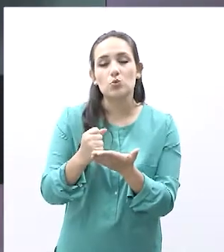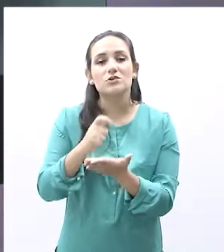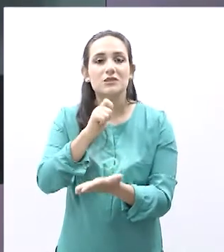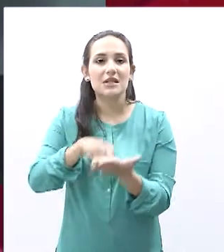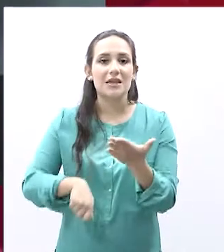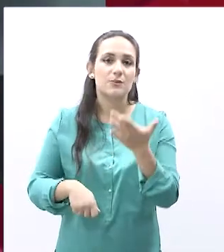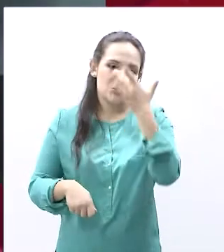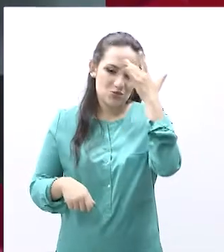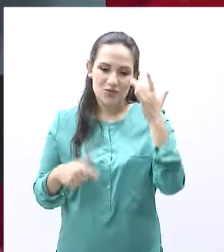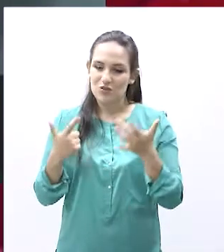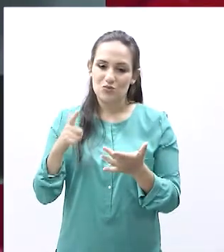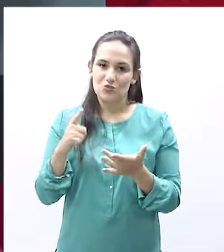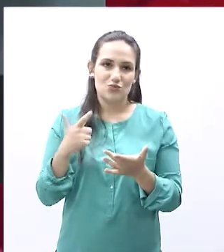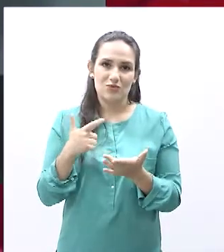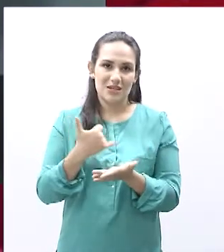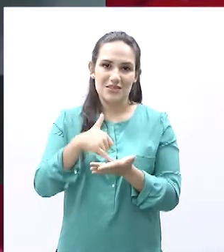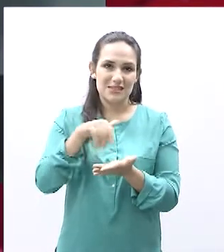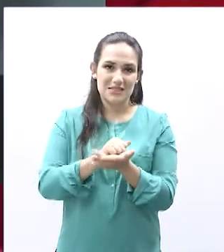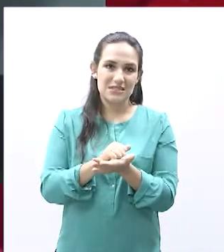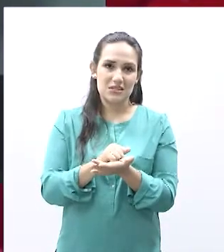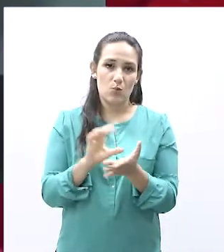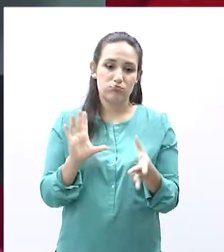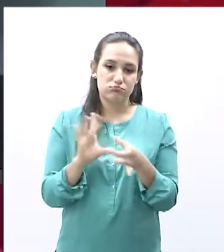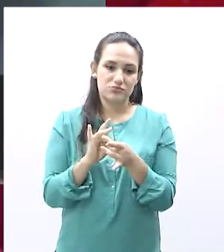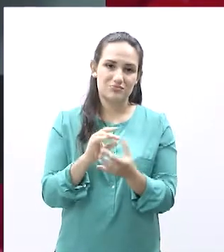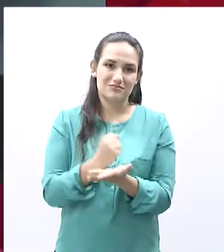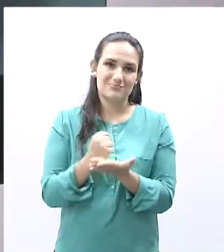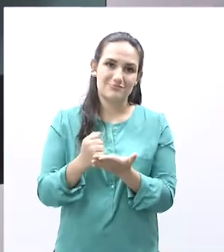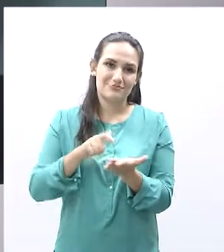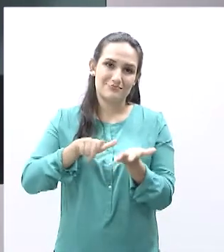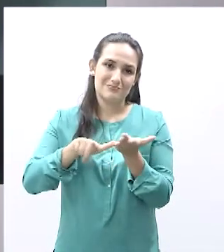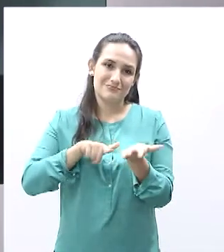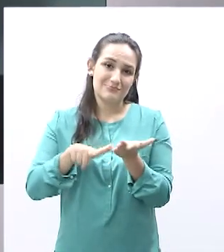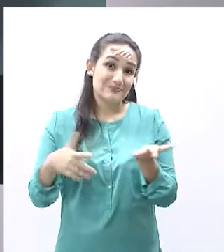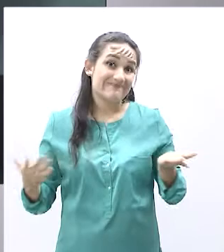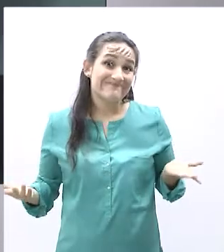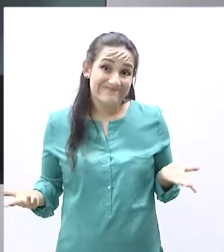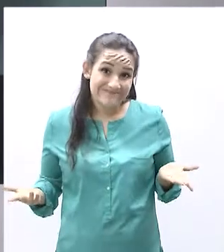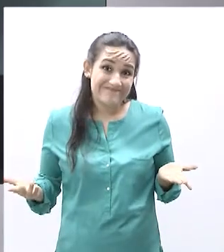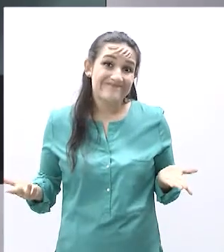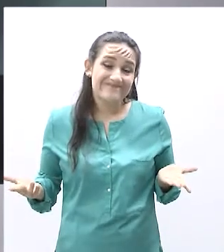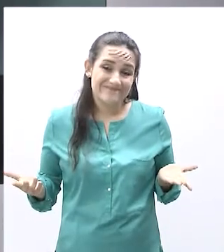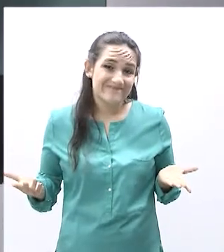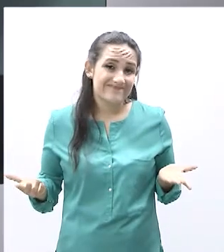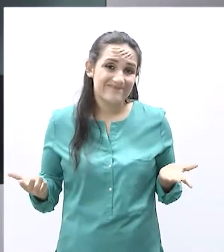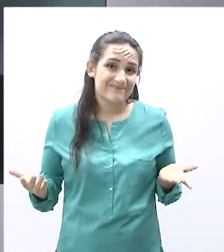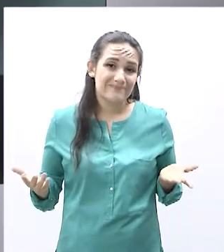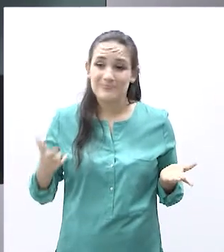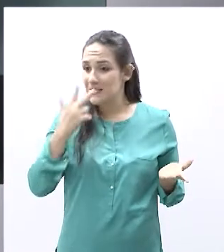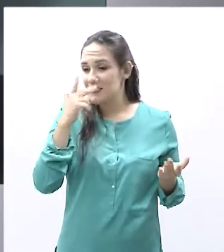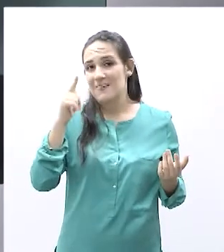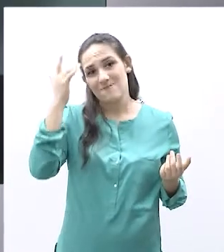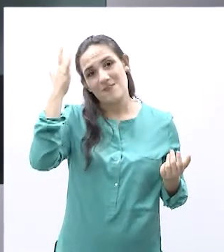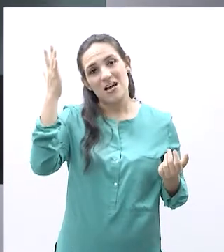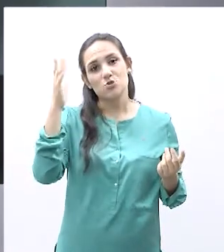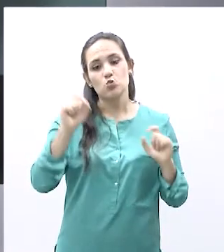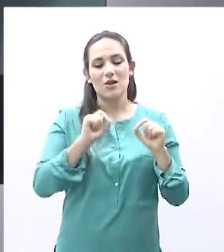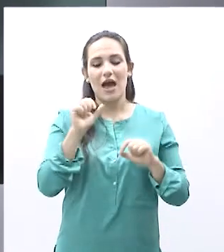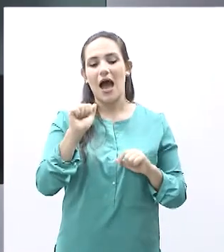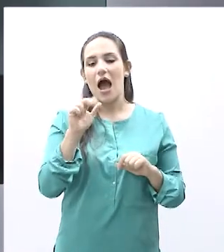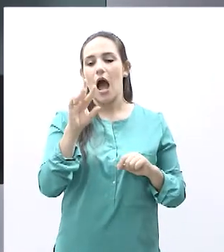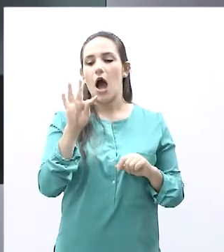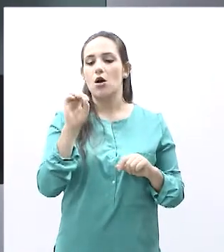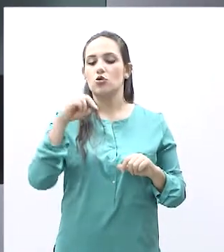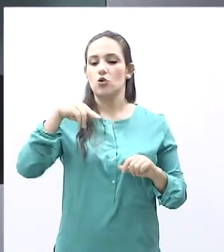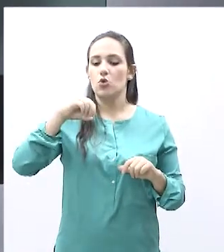de pessoas sem vínculo de emprego, né, facilitando aí a contratação como